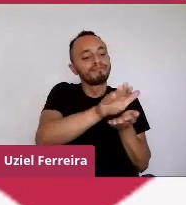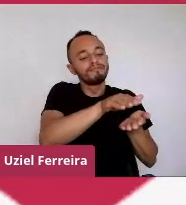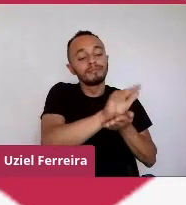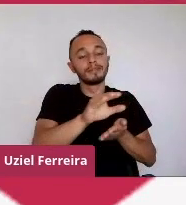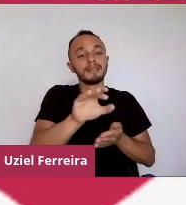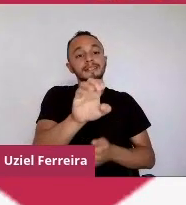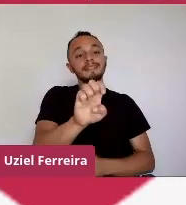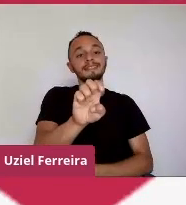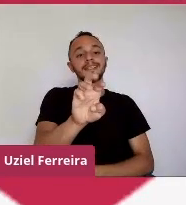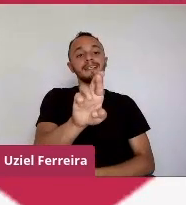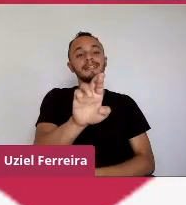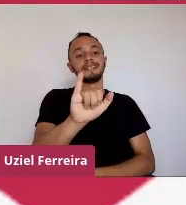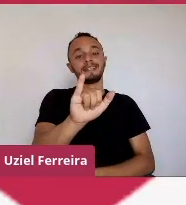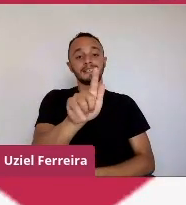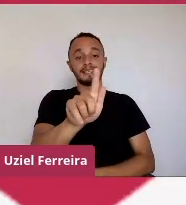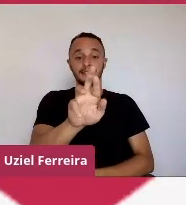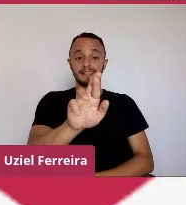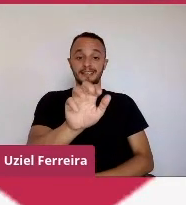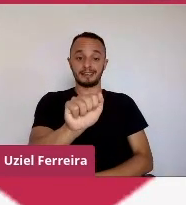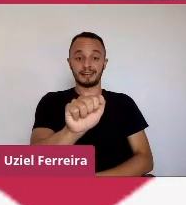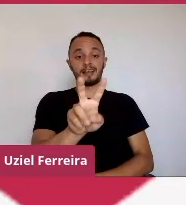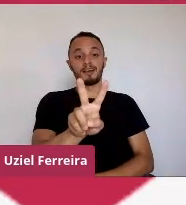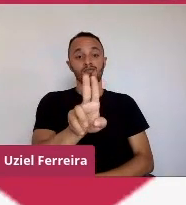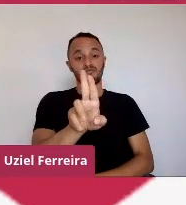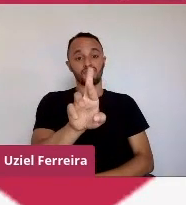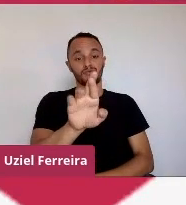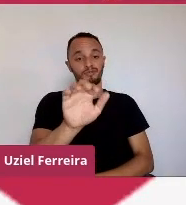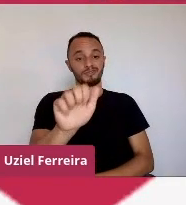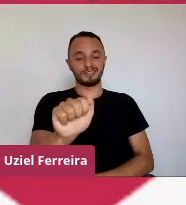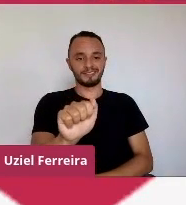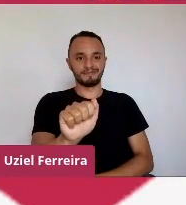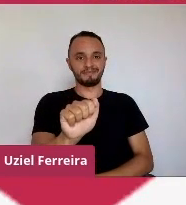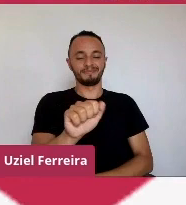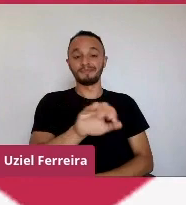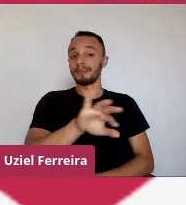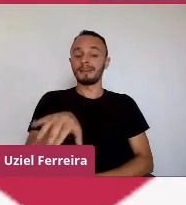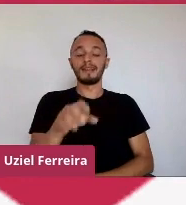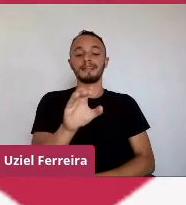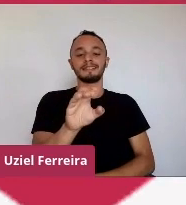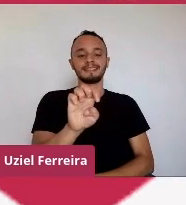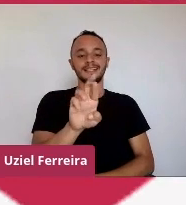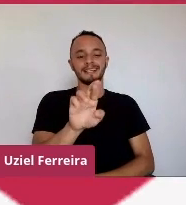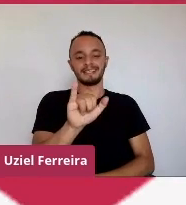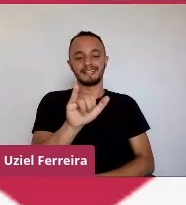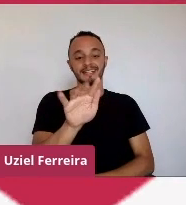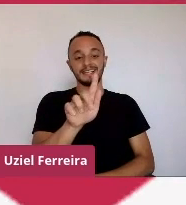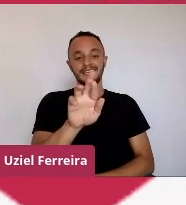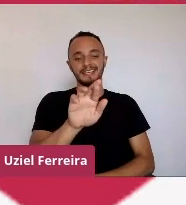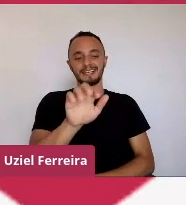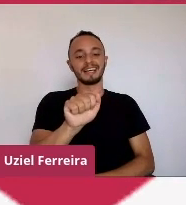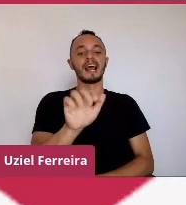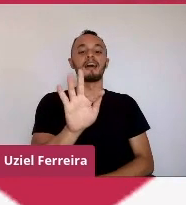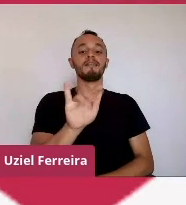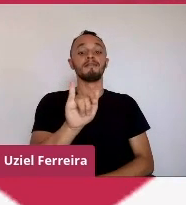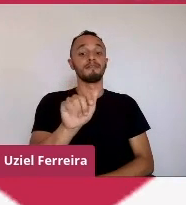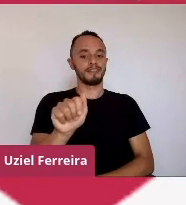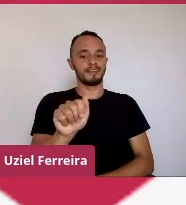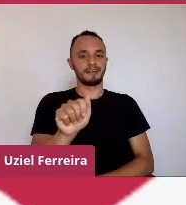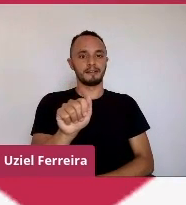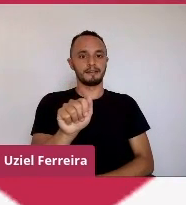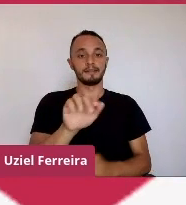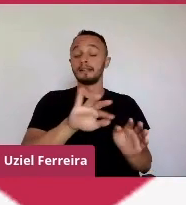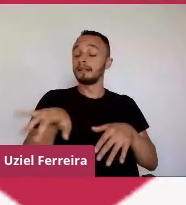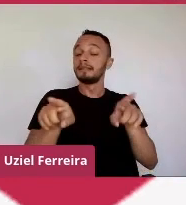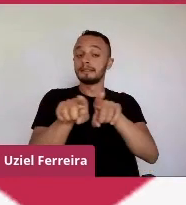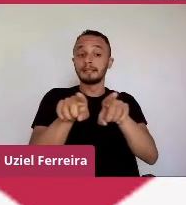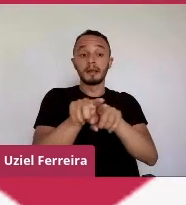uma outra forma de gravura, que aí ela já está dentro de uma expressão de arte popular, mas que é